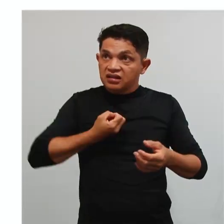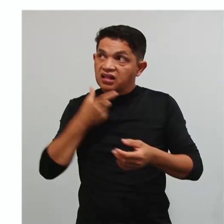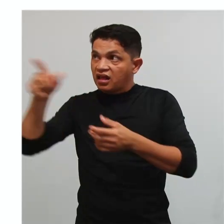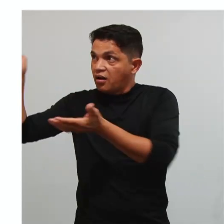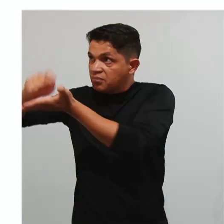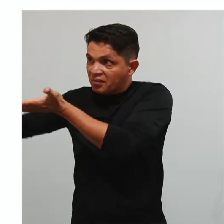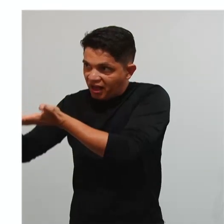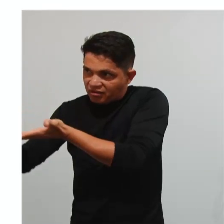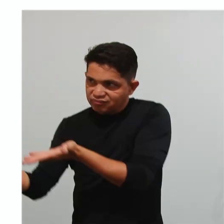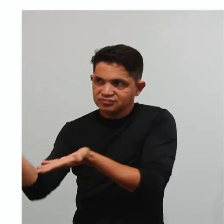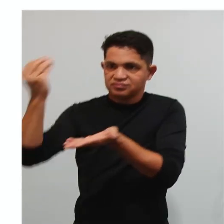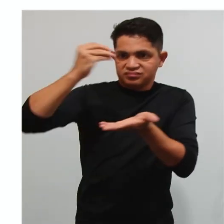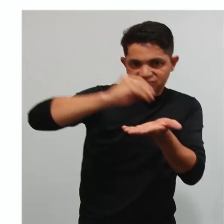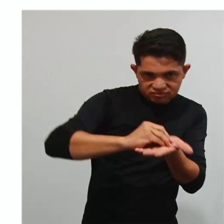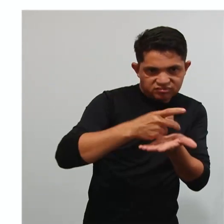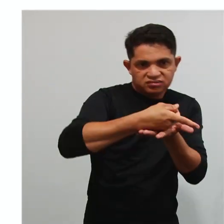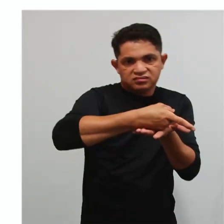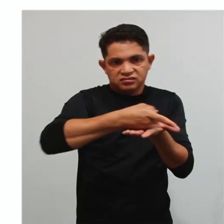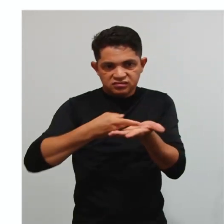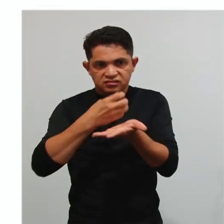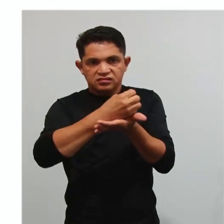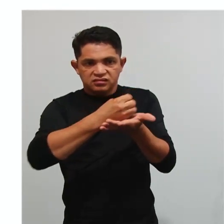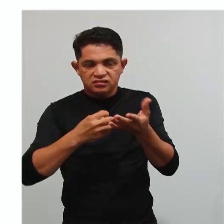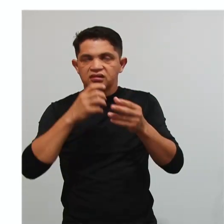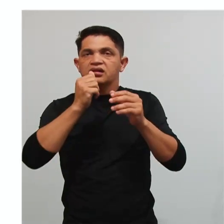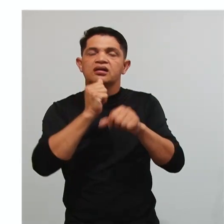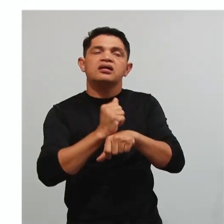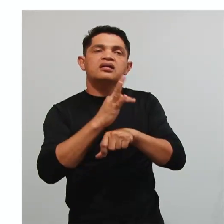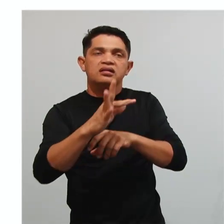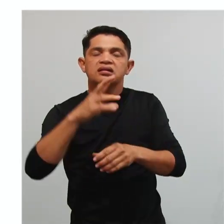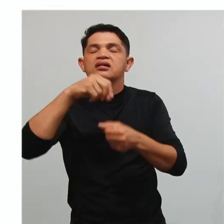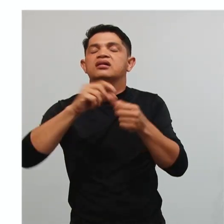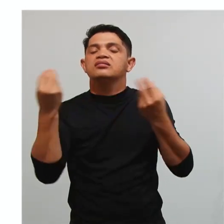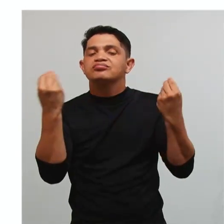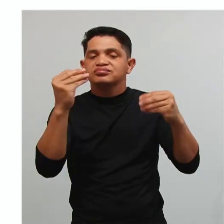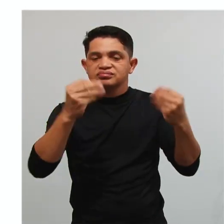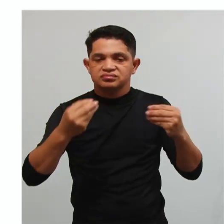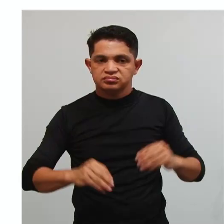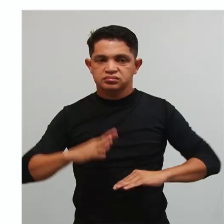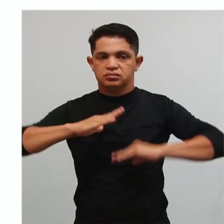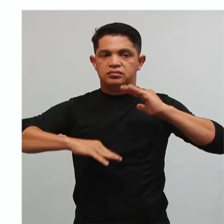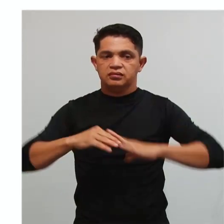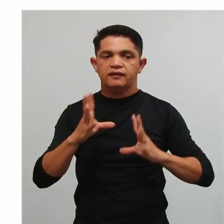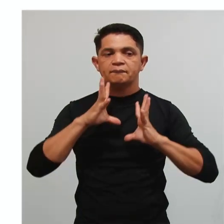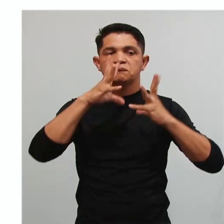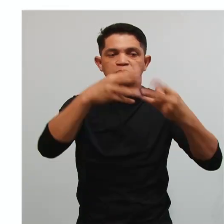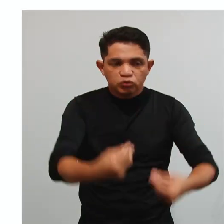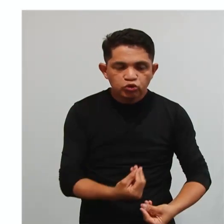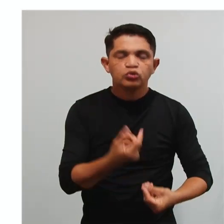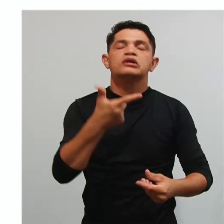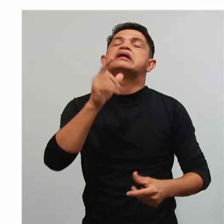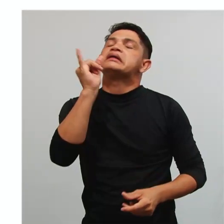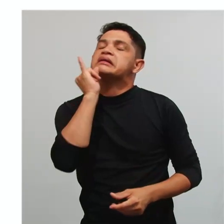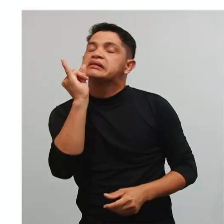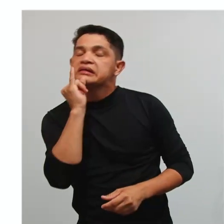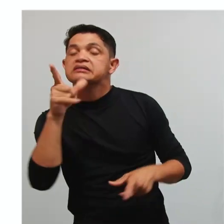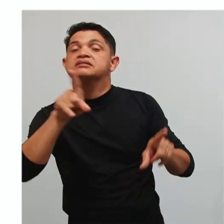sendo realizadas. Sempre tem um título, ó, da sessão ordinária, extraordinária do... Então, aqui, por